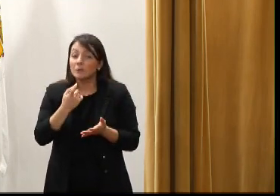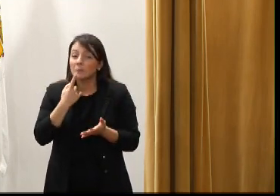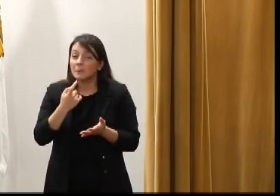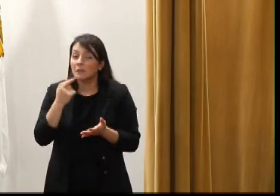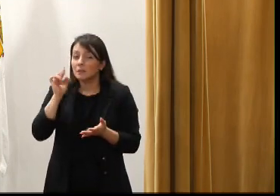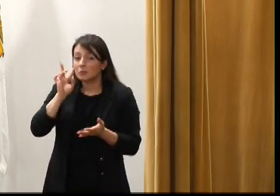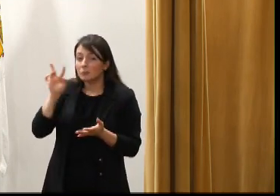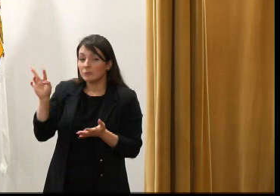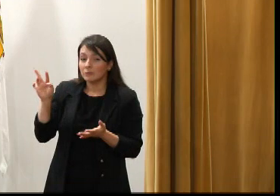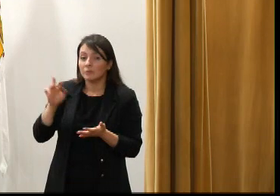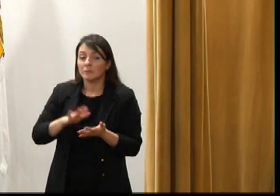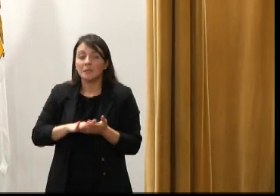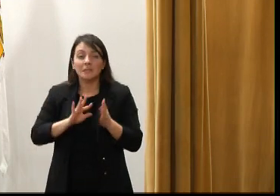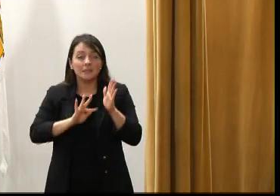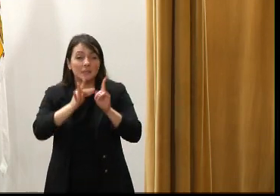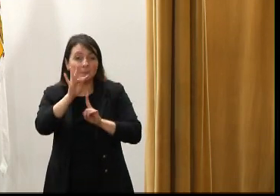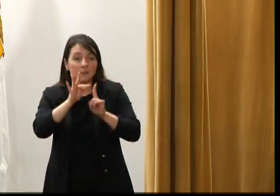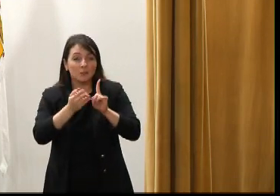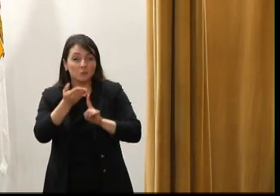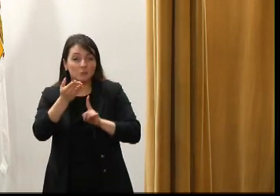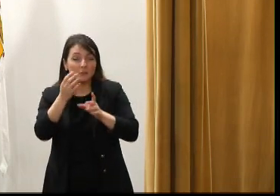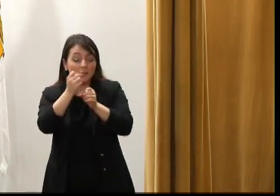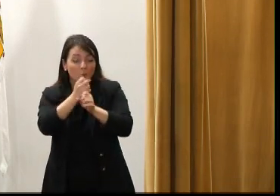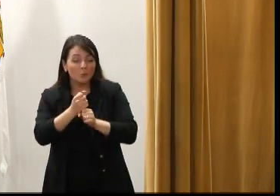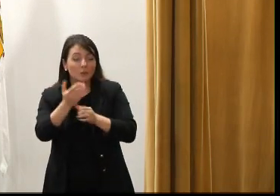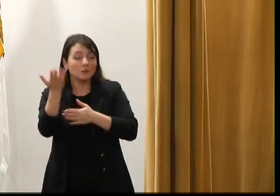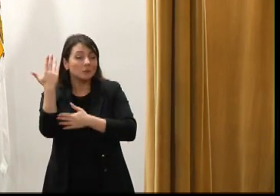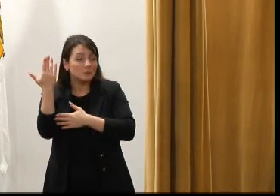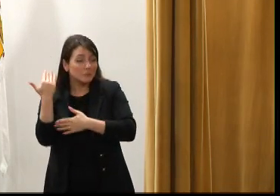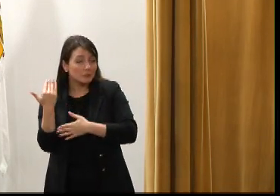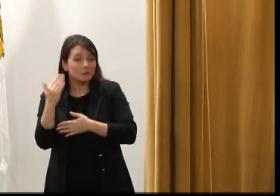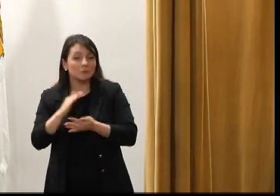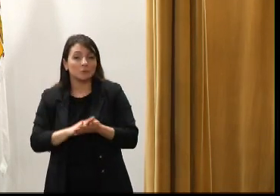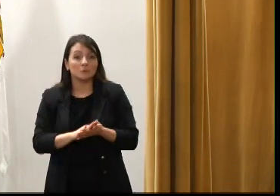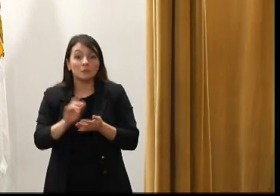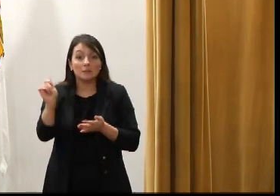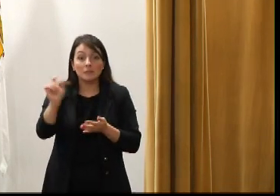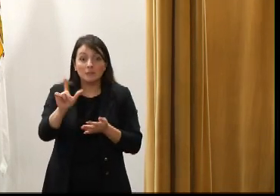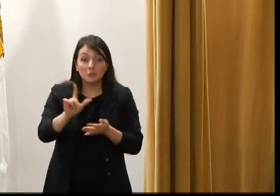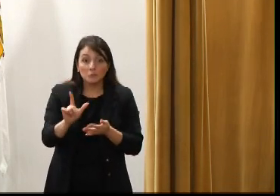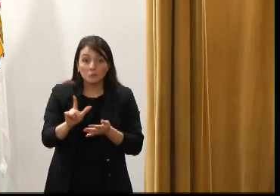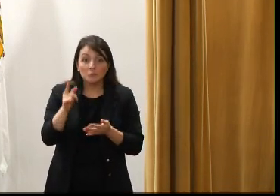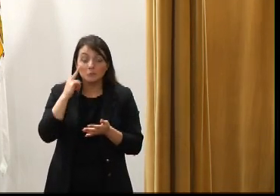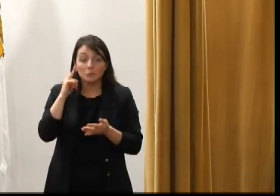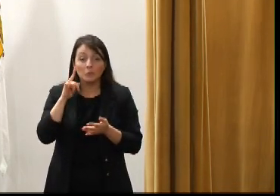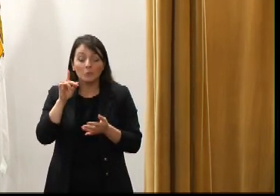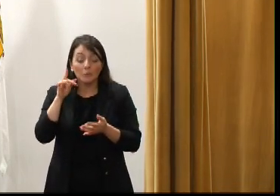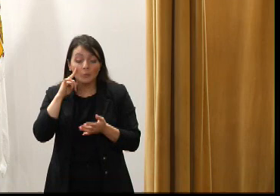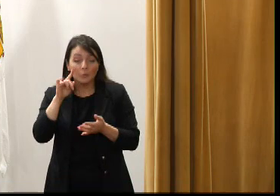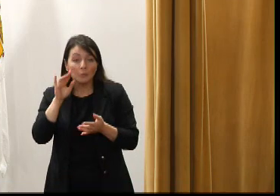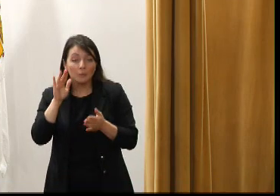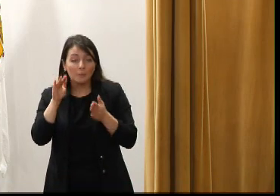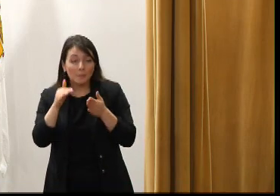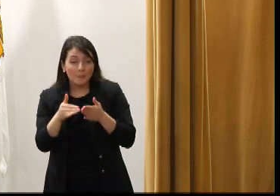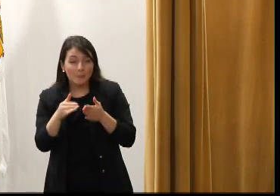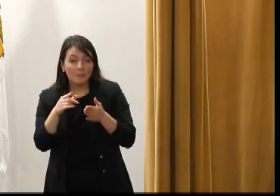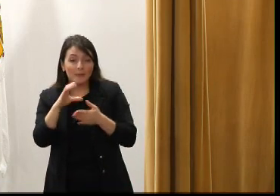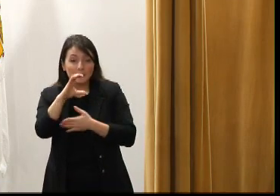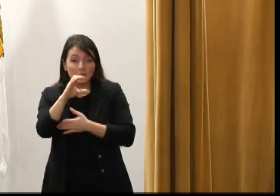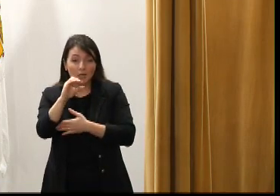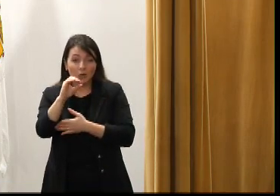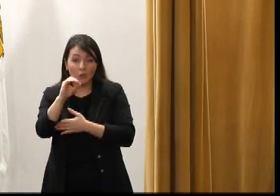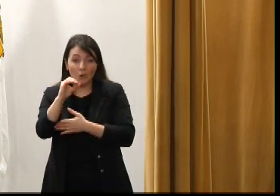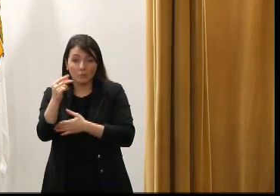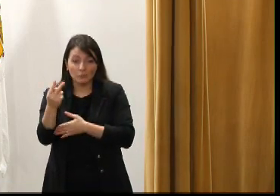temos as temperaturas medidas no passado. E nós temos em azul aqui as concentrações medidas de